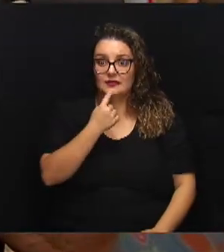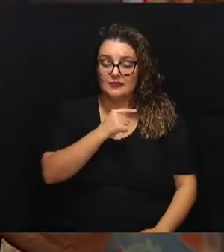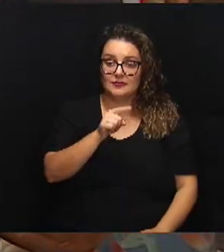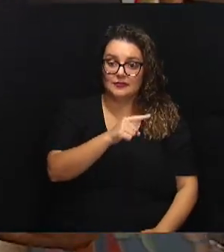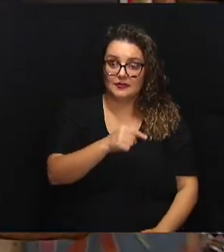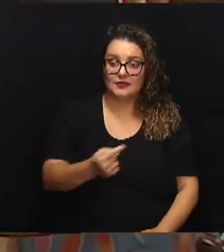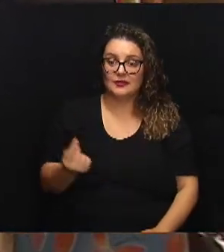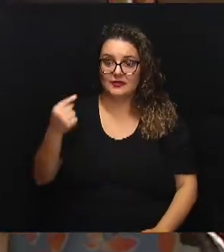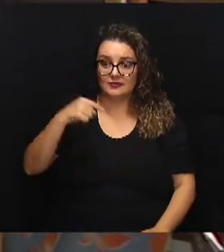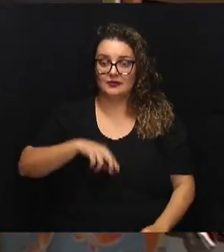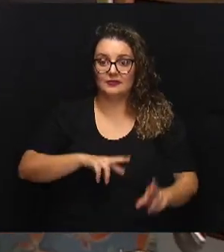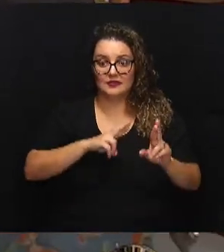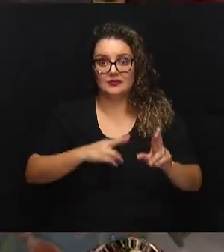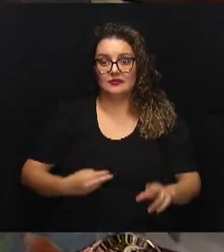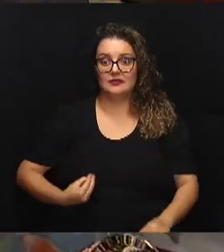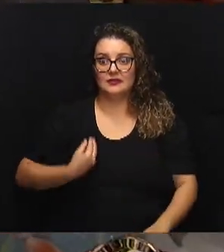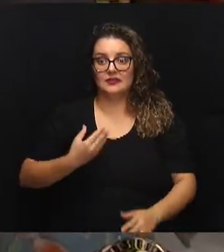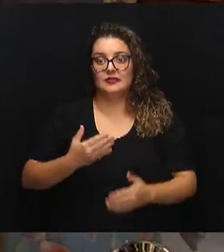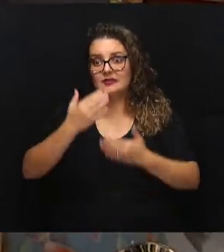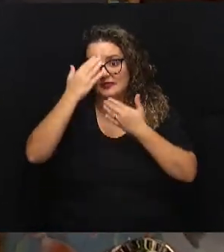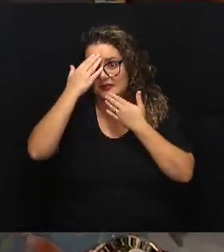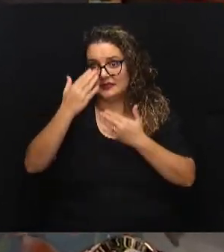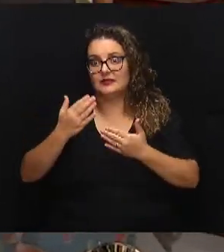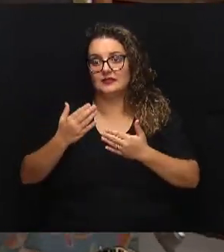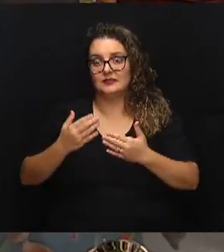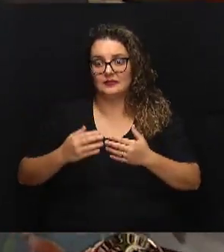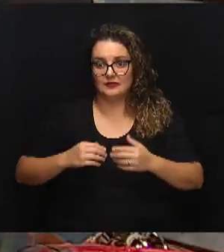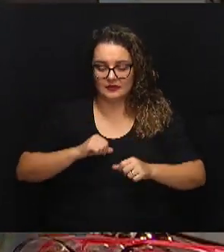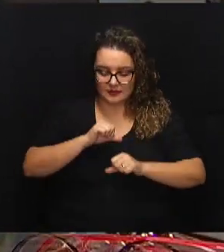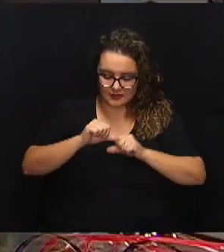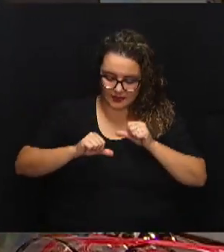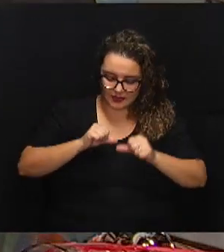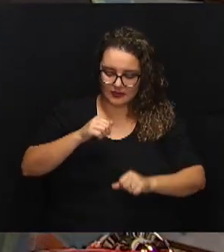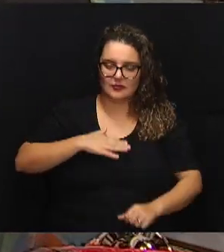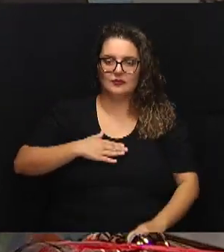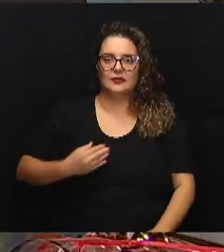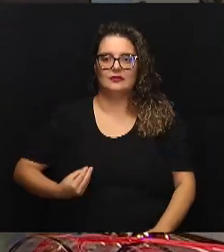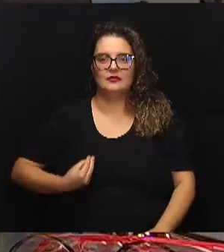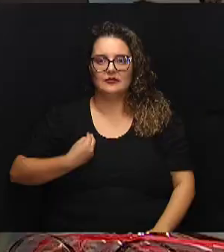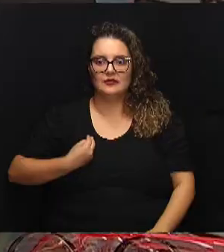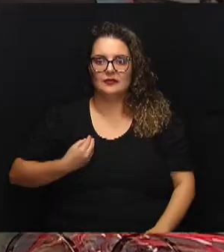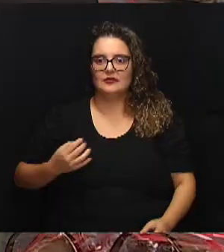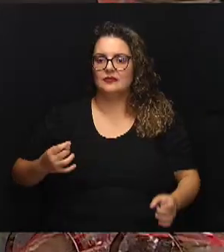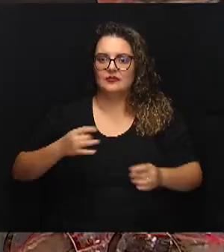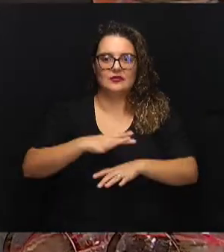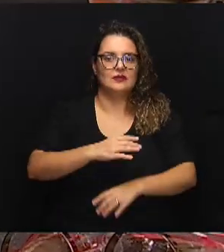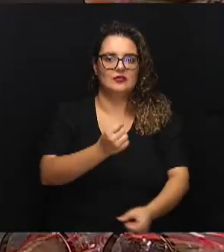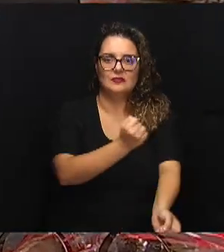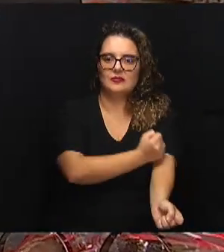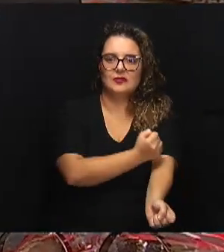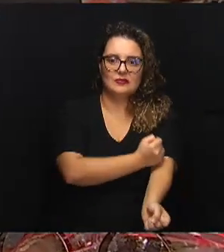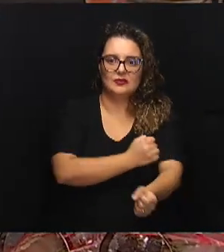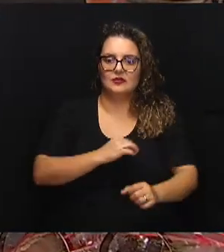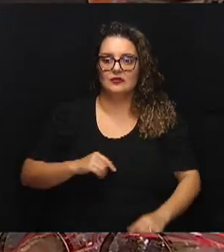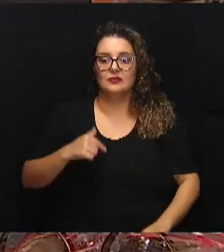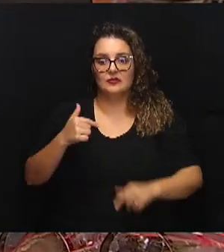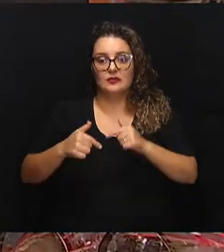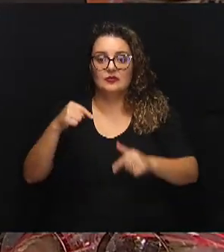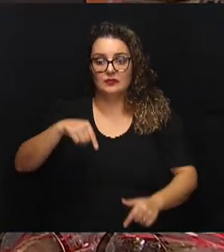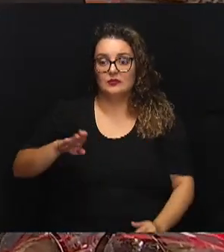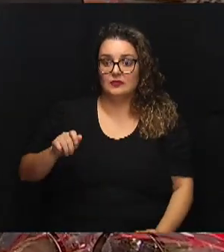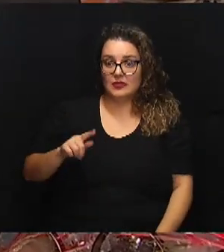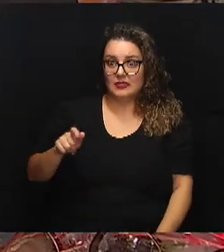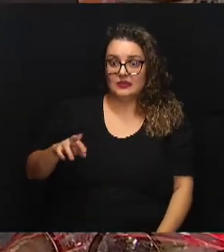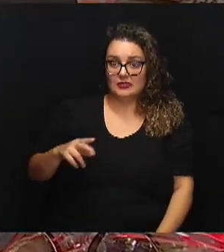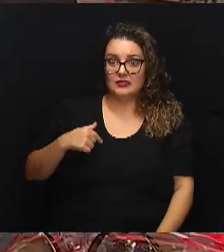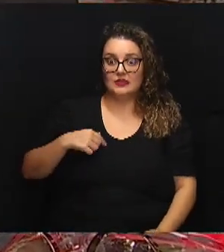vim para Esperança e Vida. Graças a Deus, estou restaurado na minha vida, né? Acabou meus vícios, tudo. Estou trabalhando aqui no bazar, eu sou